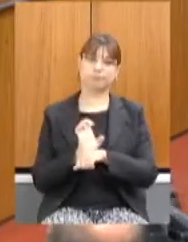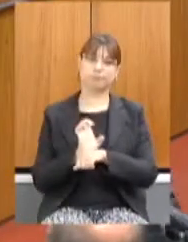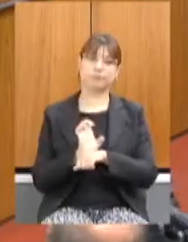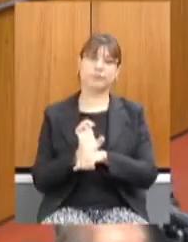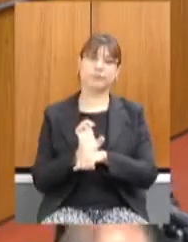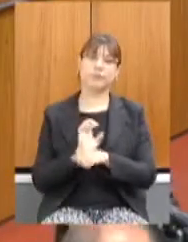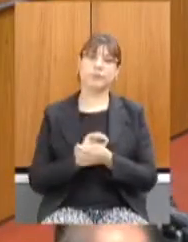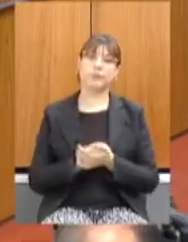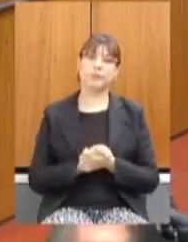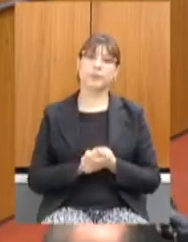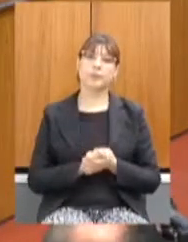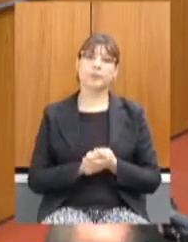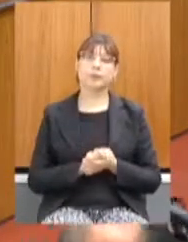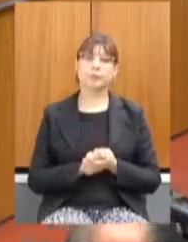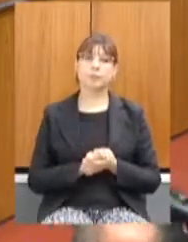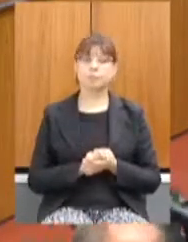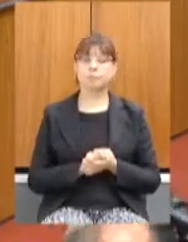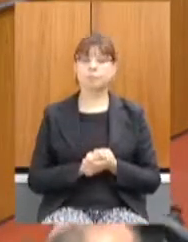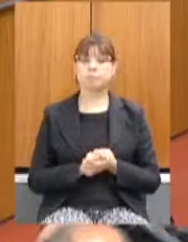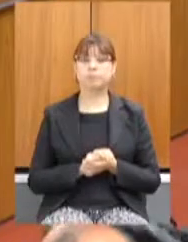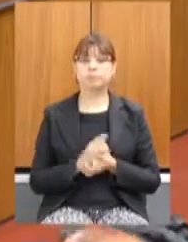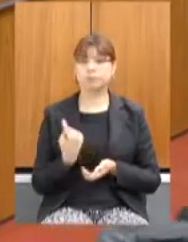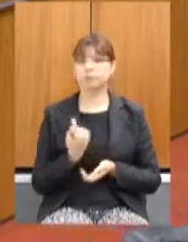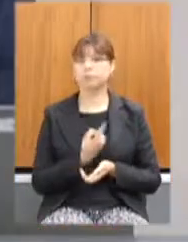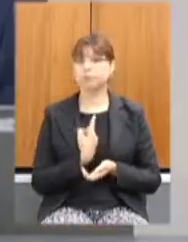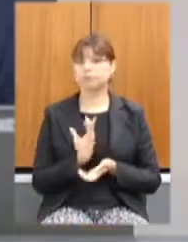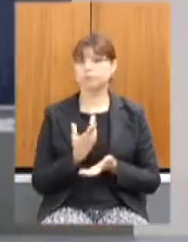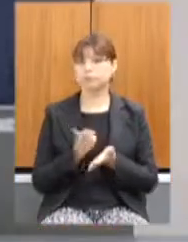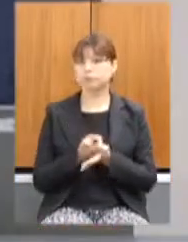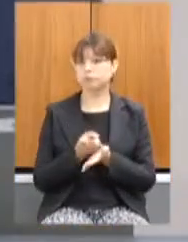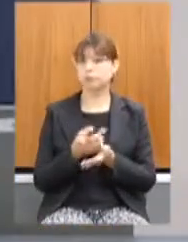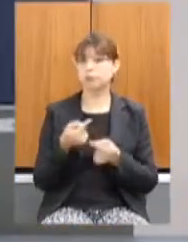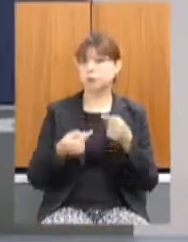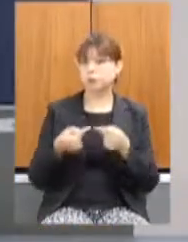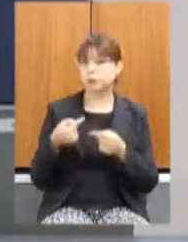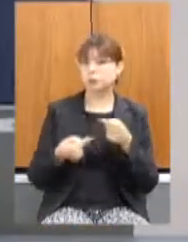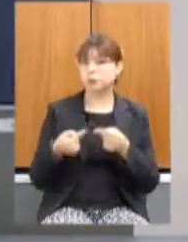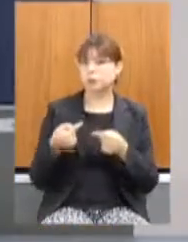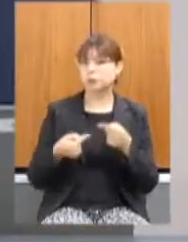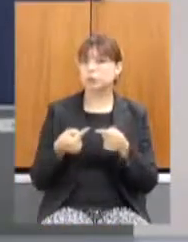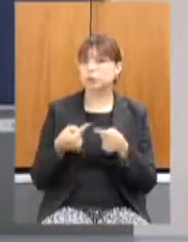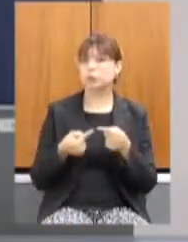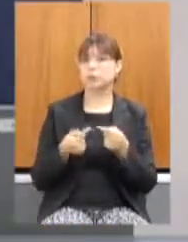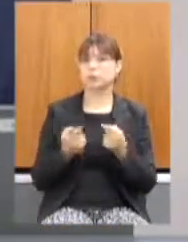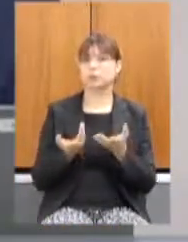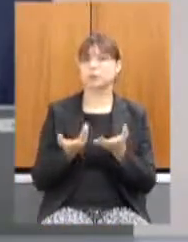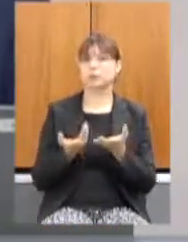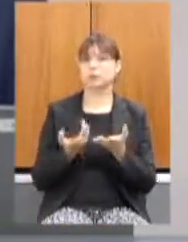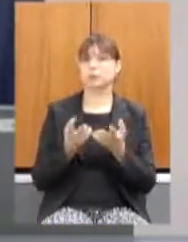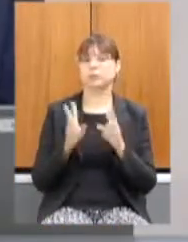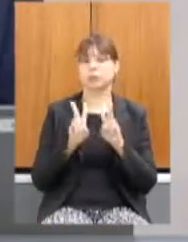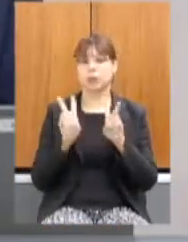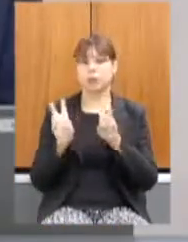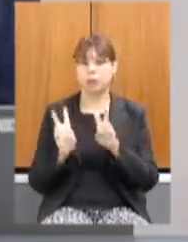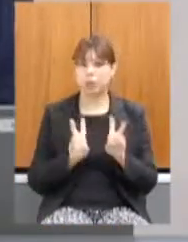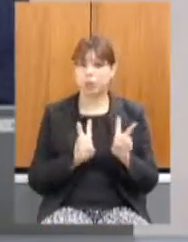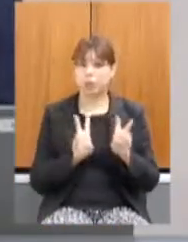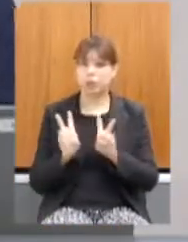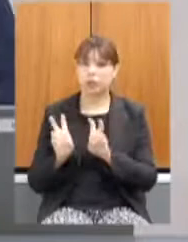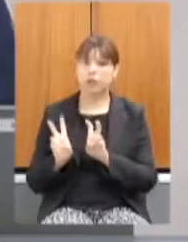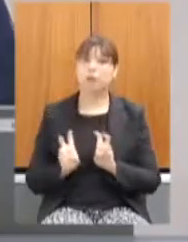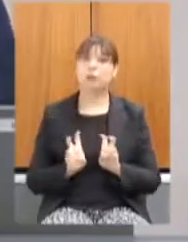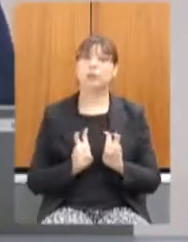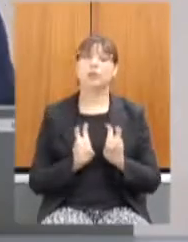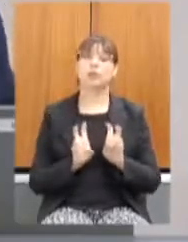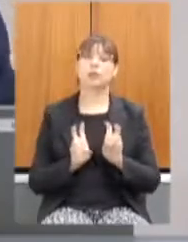nós não só procuramos levar as questões discutidas aqui na condição de saúde como também